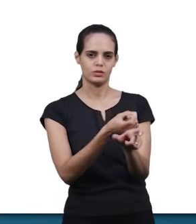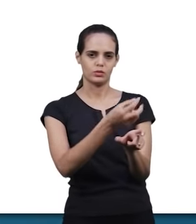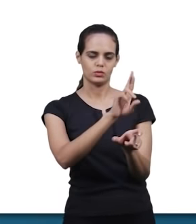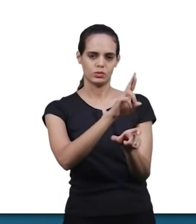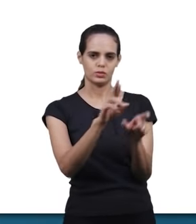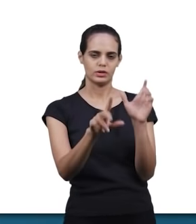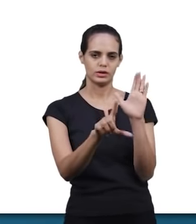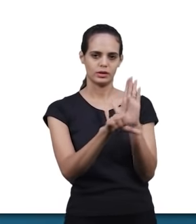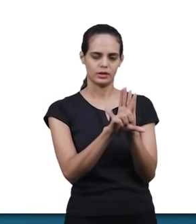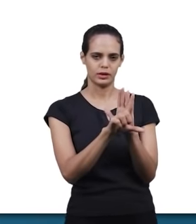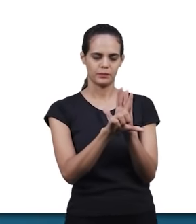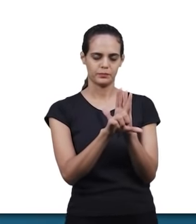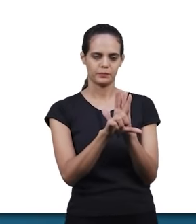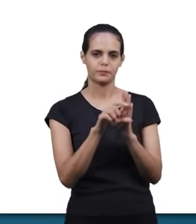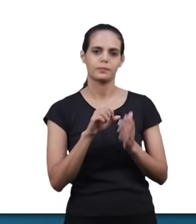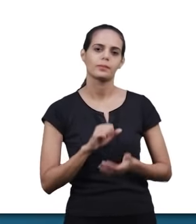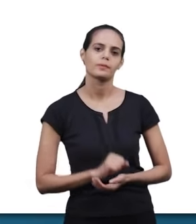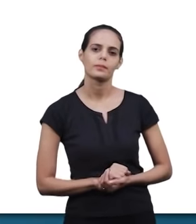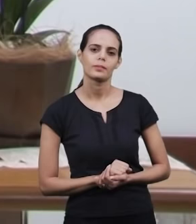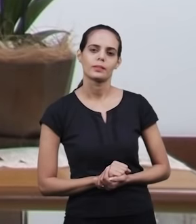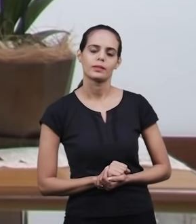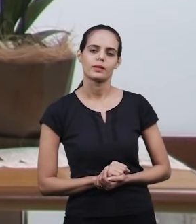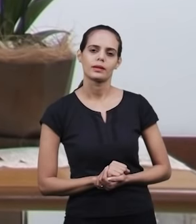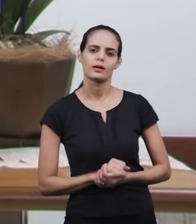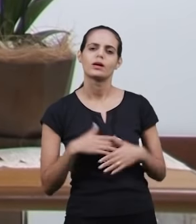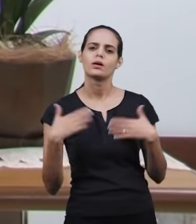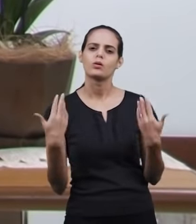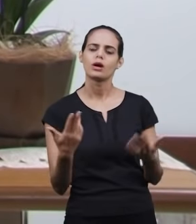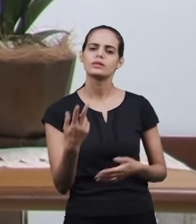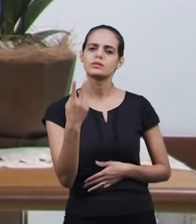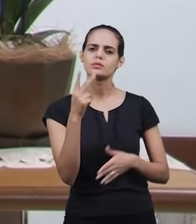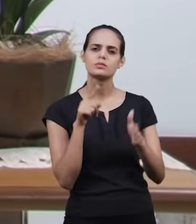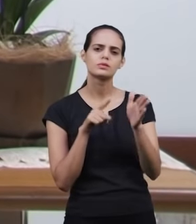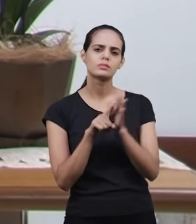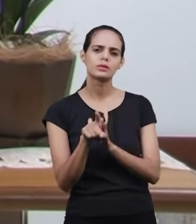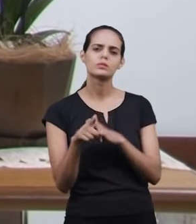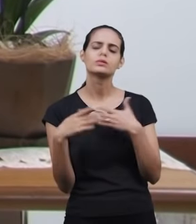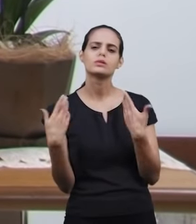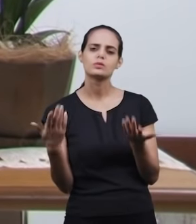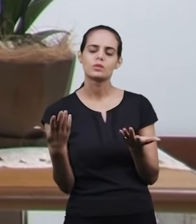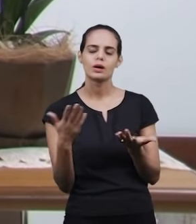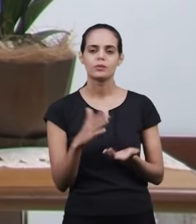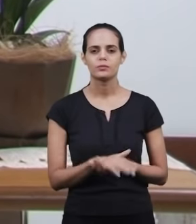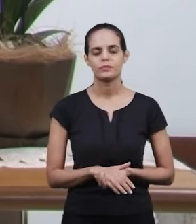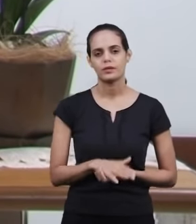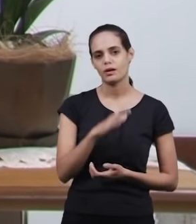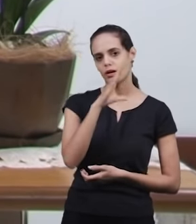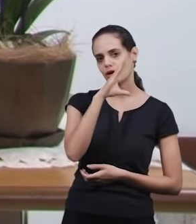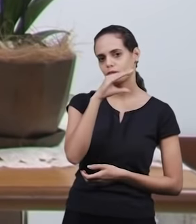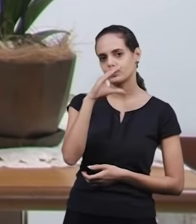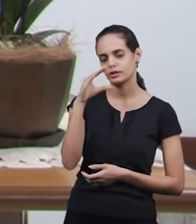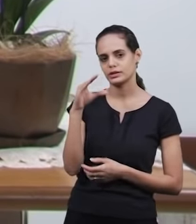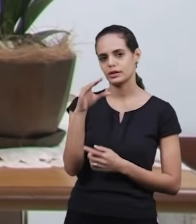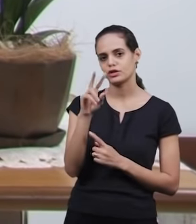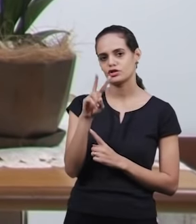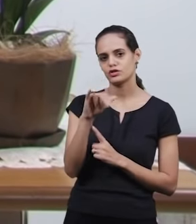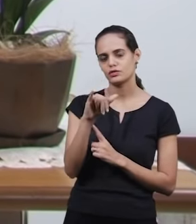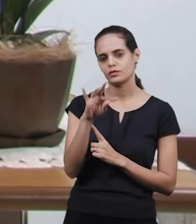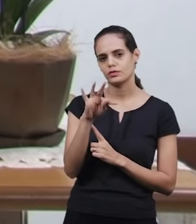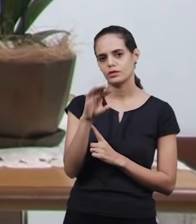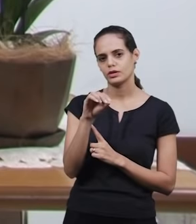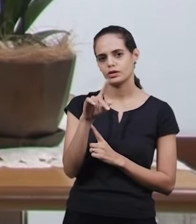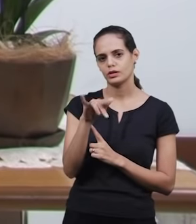perguntas. Quais foram estas perguntas? Quem vai responder agora? A adolescente Ana Vitória Mendes,